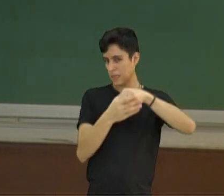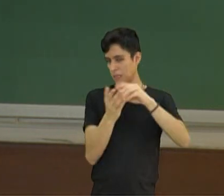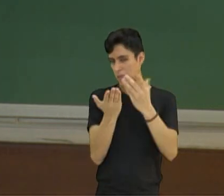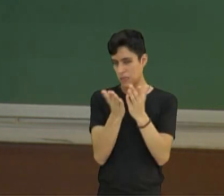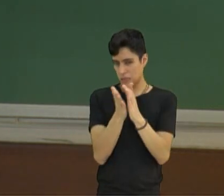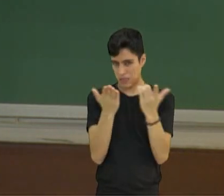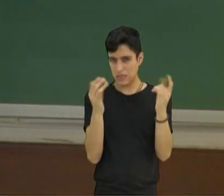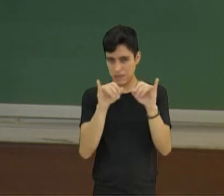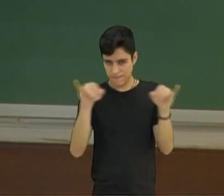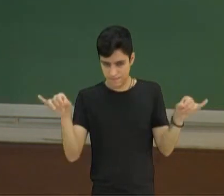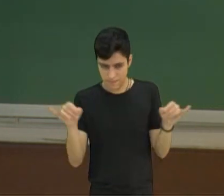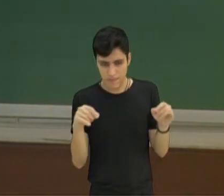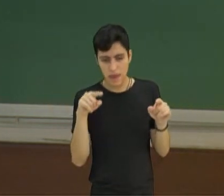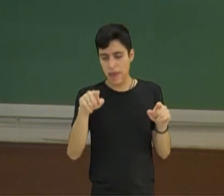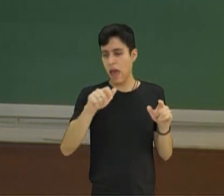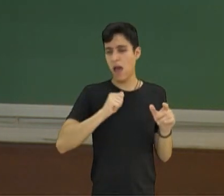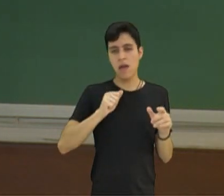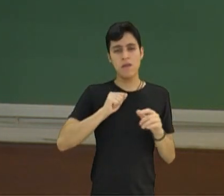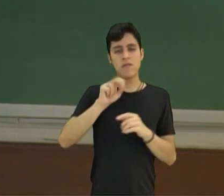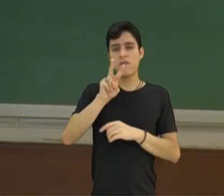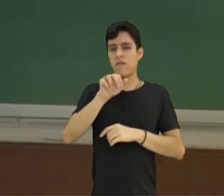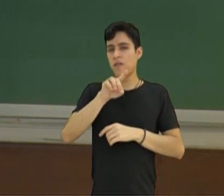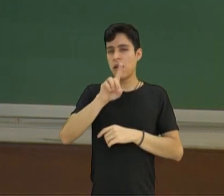como a própria notícia informou.